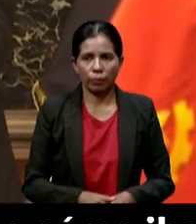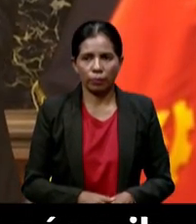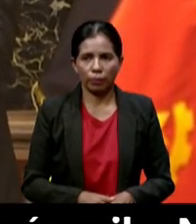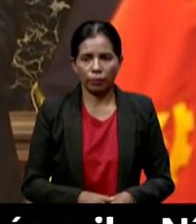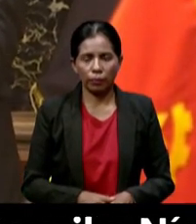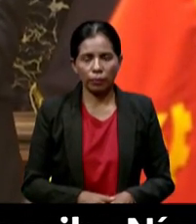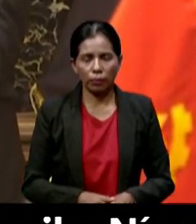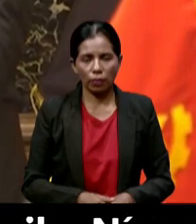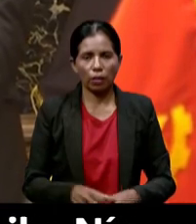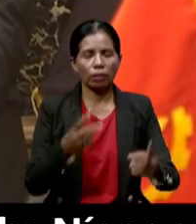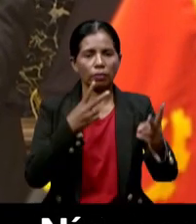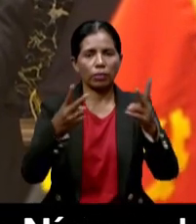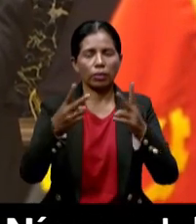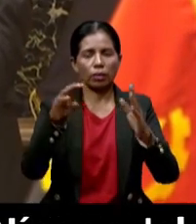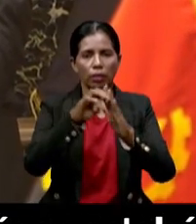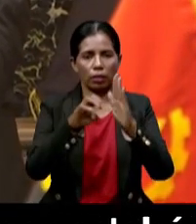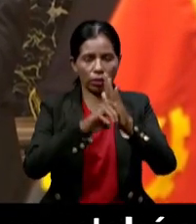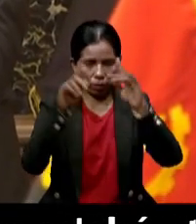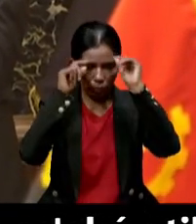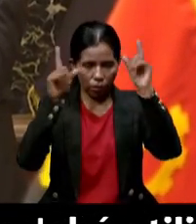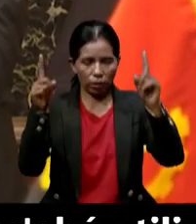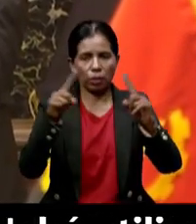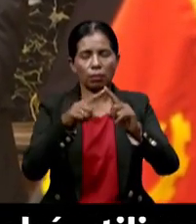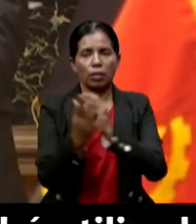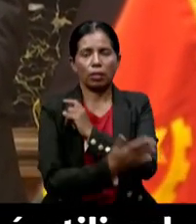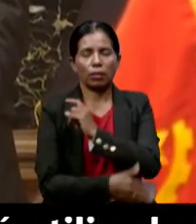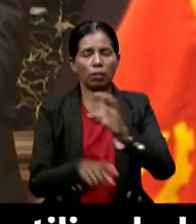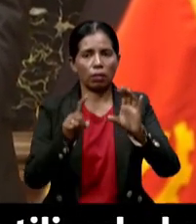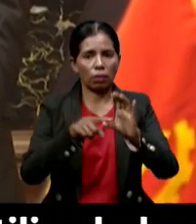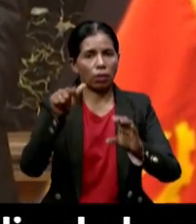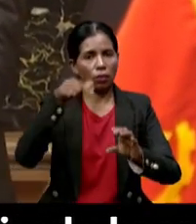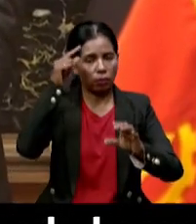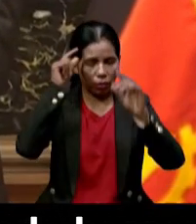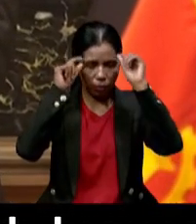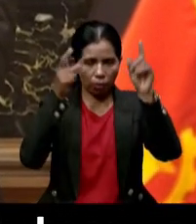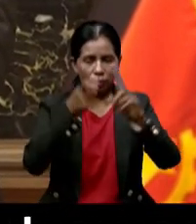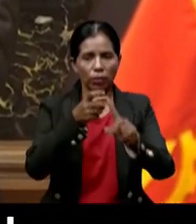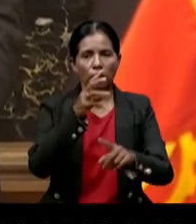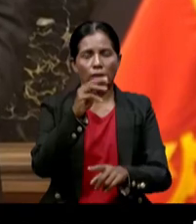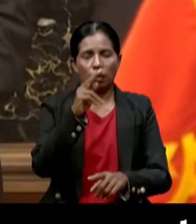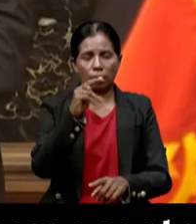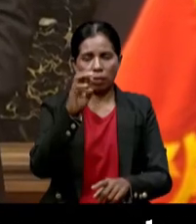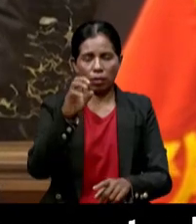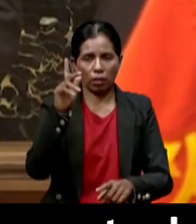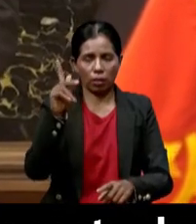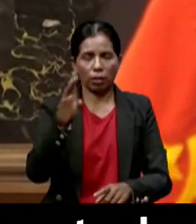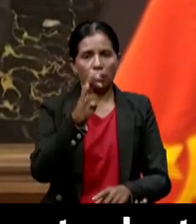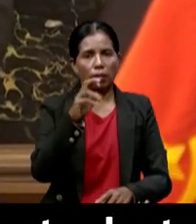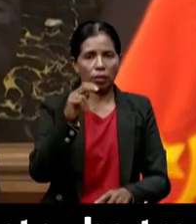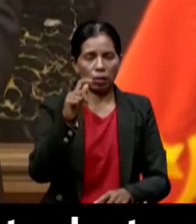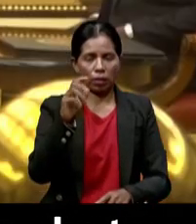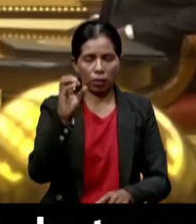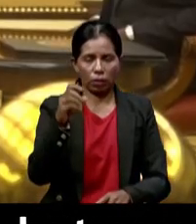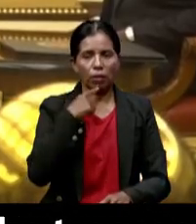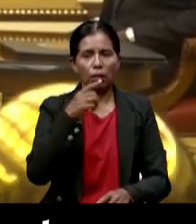E a âmbito visita Estado Timor-Leste para Angola, governo Timor-Leste, Lihusi, ministro do Negócio Estrangeiro na Cooperação, Benedito dos Santos